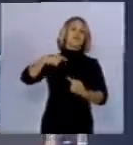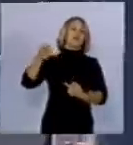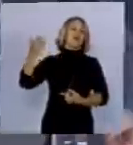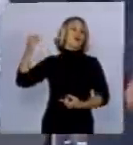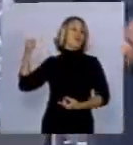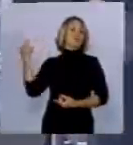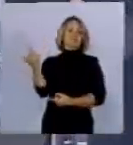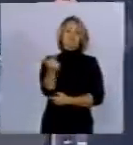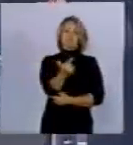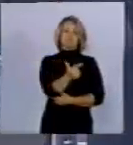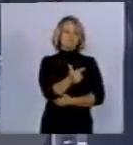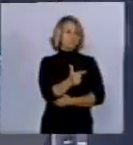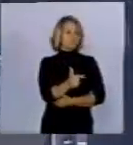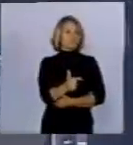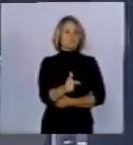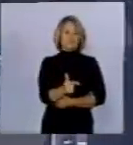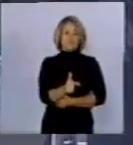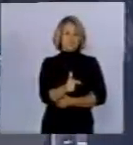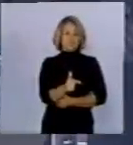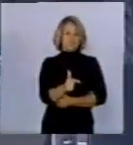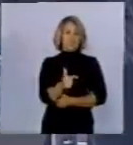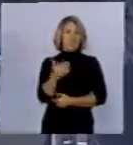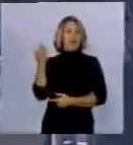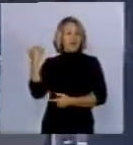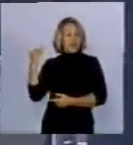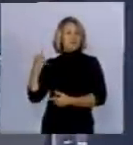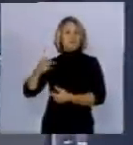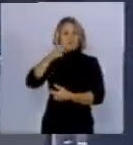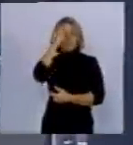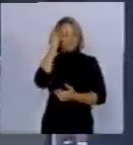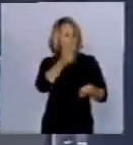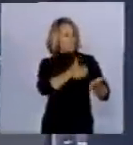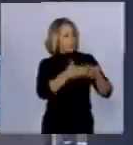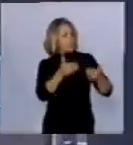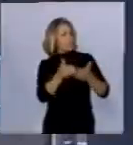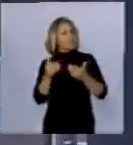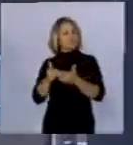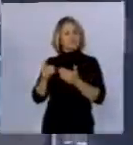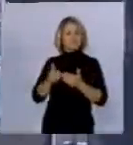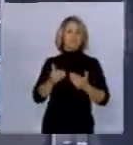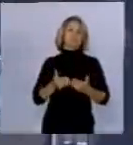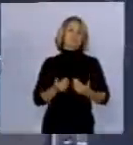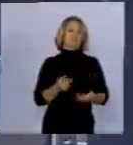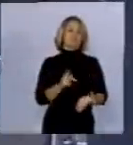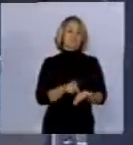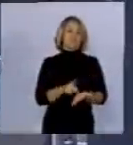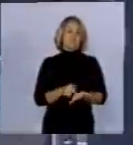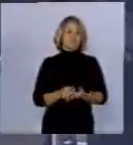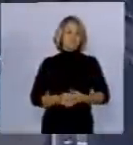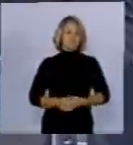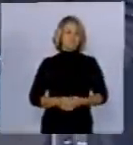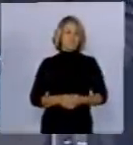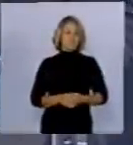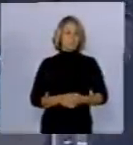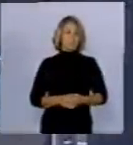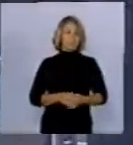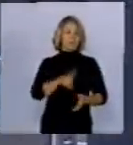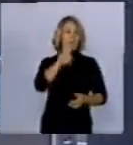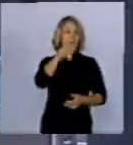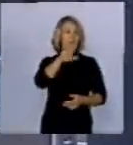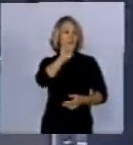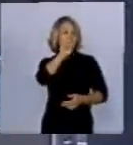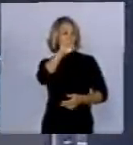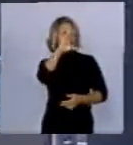anos é uma é uma solicitação e uma requisição do próprio setor a Unesco